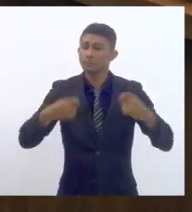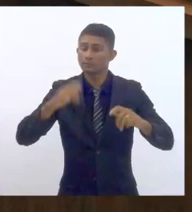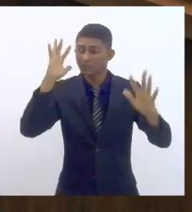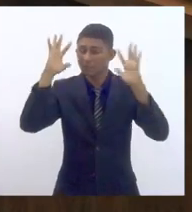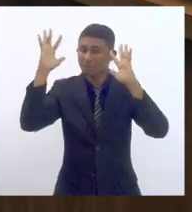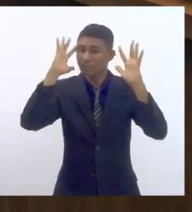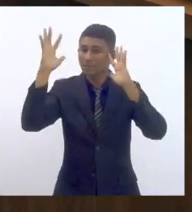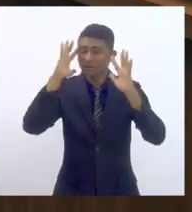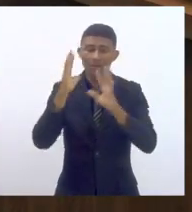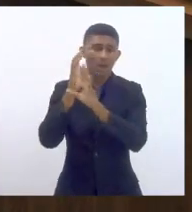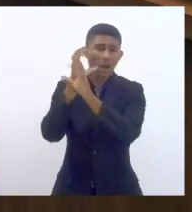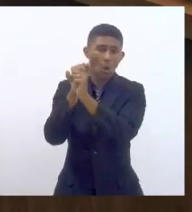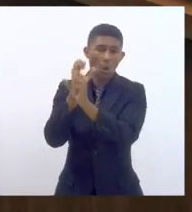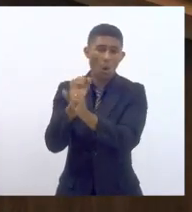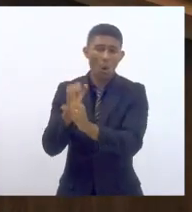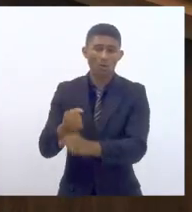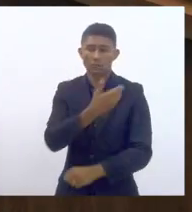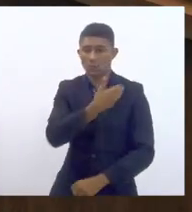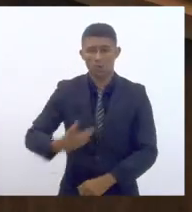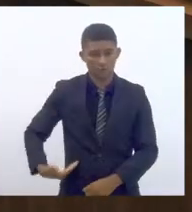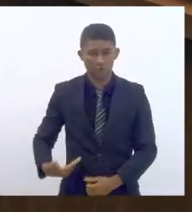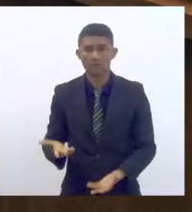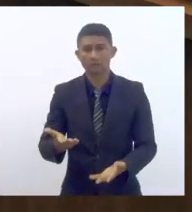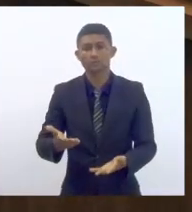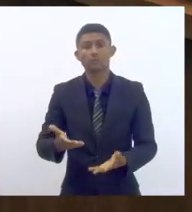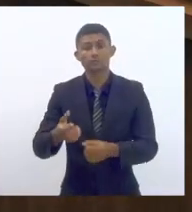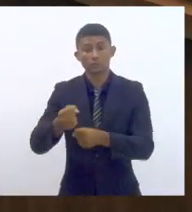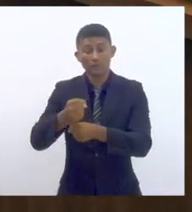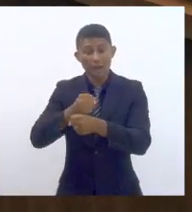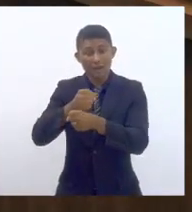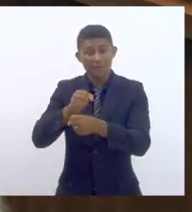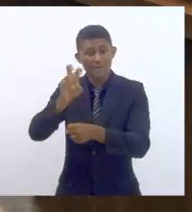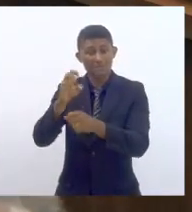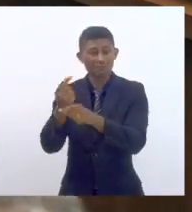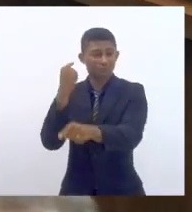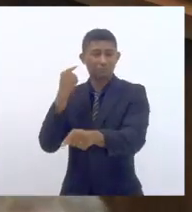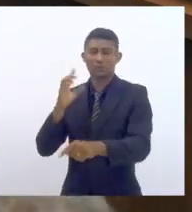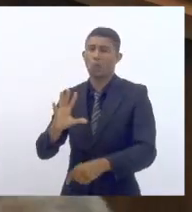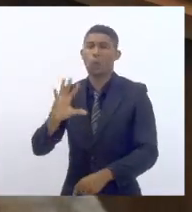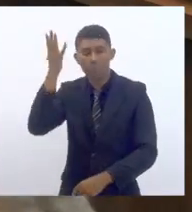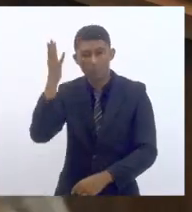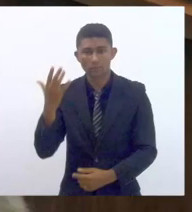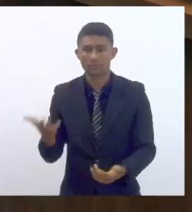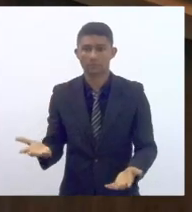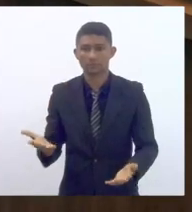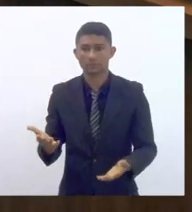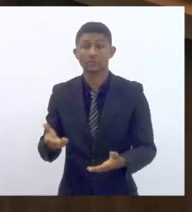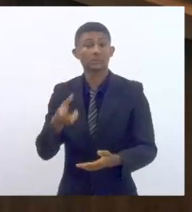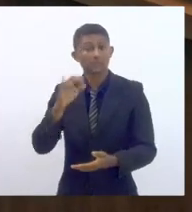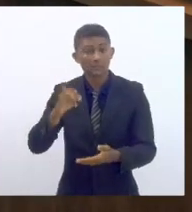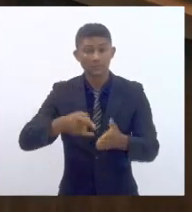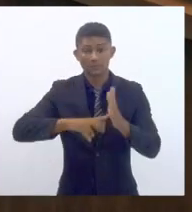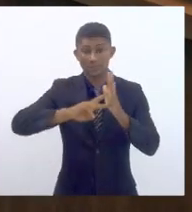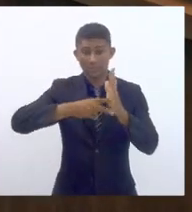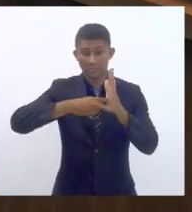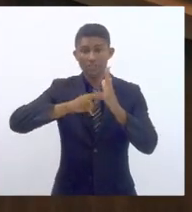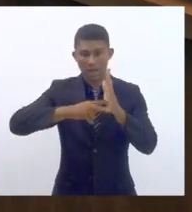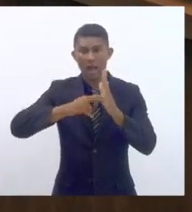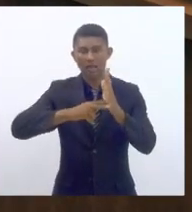sob pena de acontecer o que já se viu nesse estado há 5 anos atrás. Se há alguém que tem origem sindicato aqui, que tem